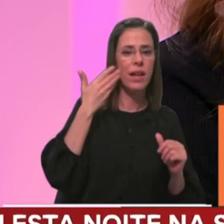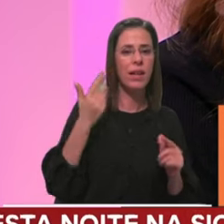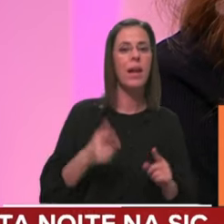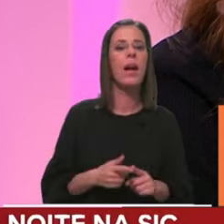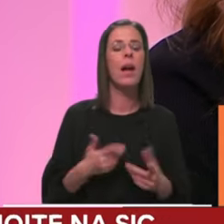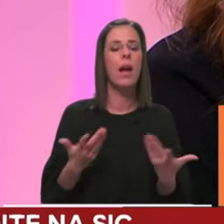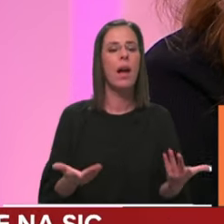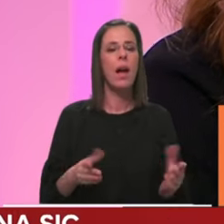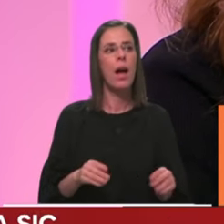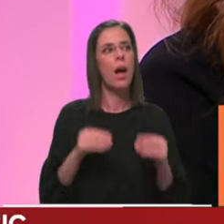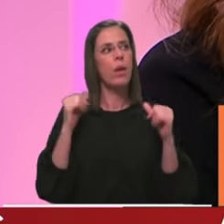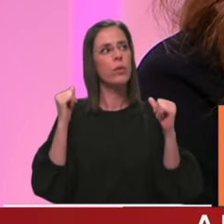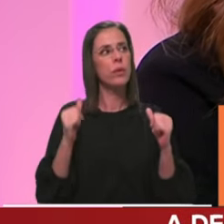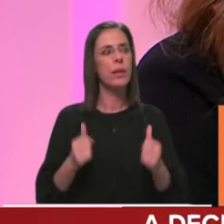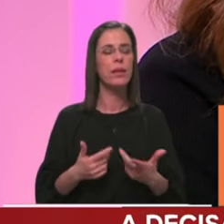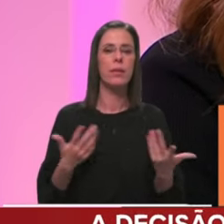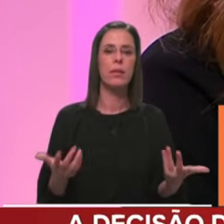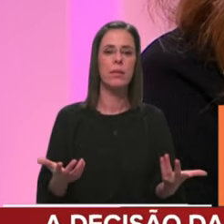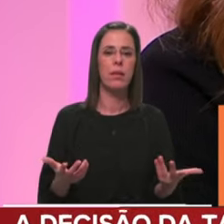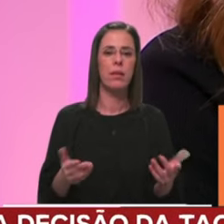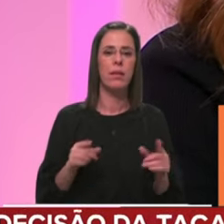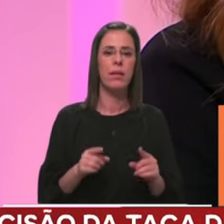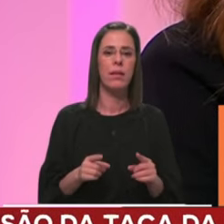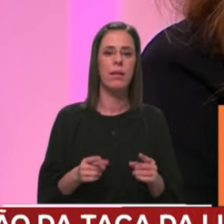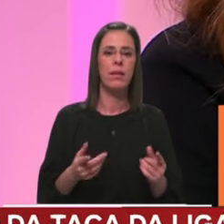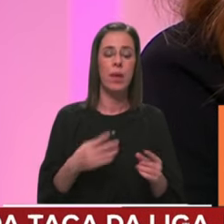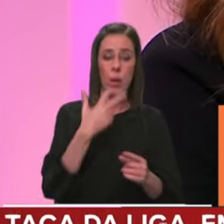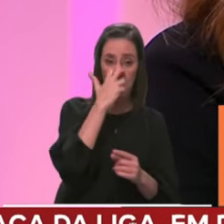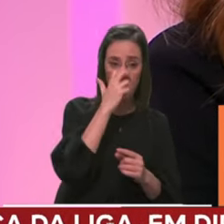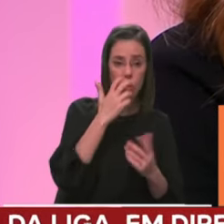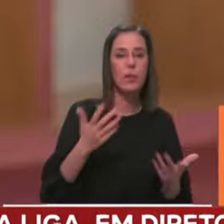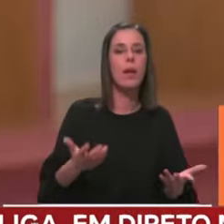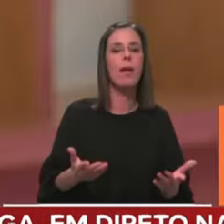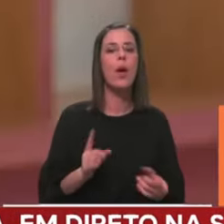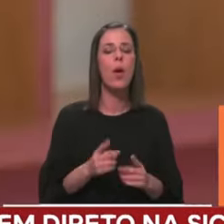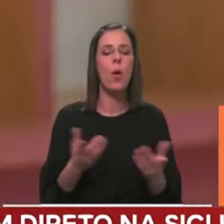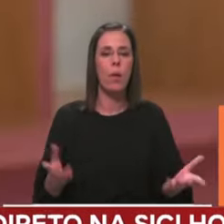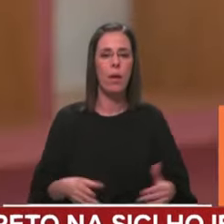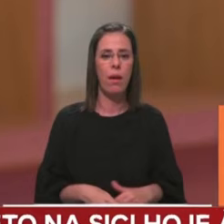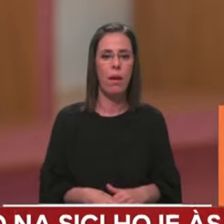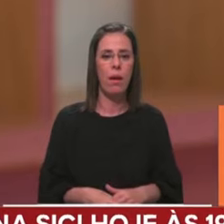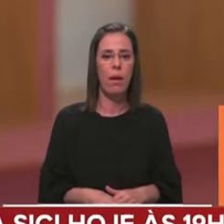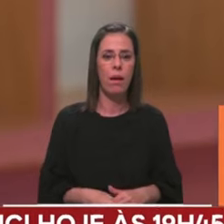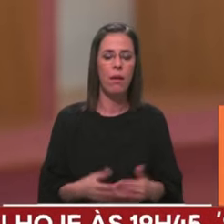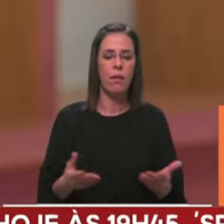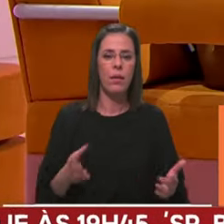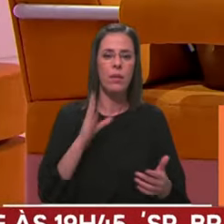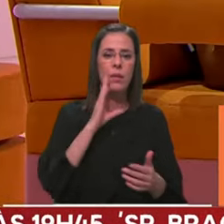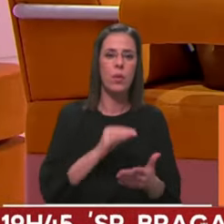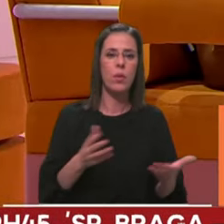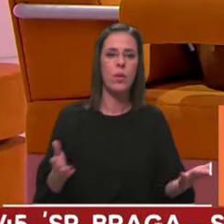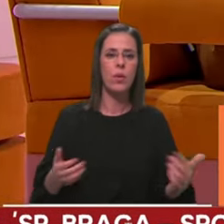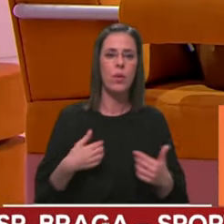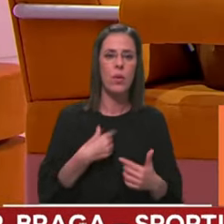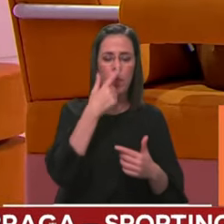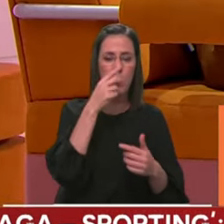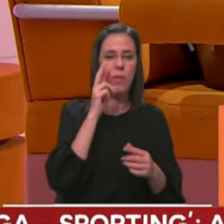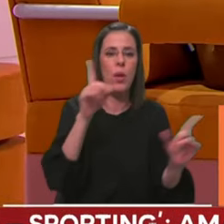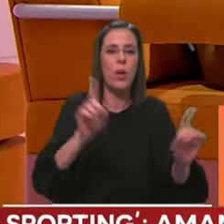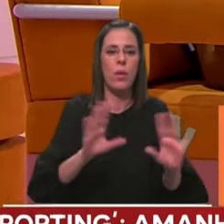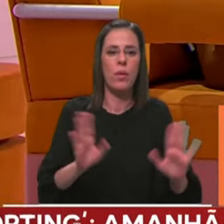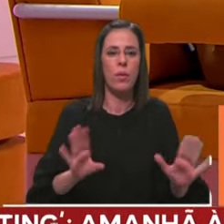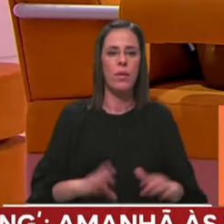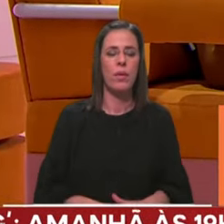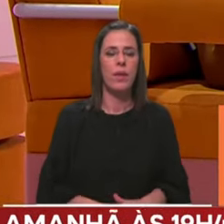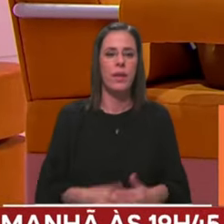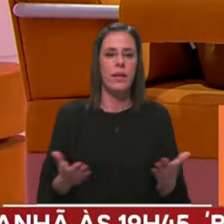é ausência de de curiosidade é o quê não sei eu prefiro não ver eu acho